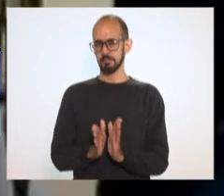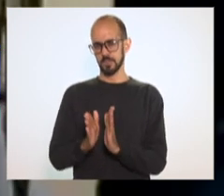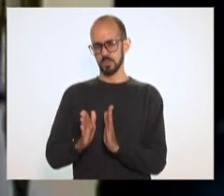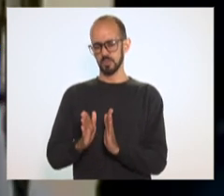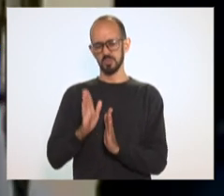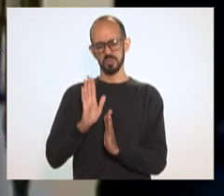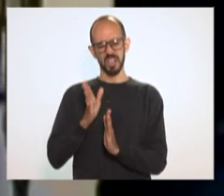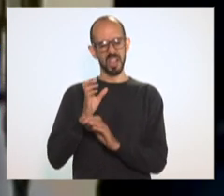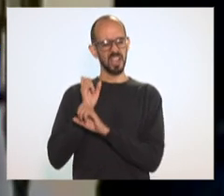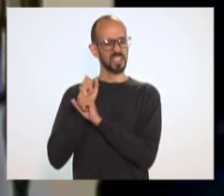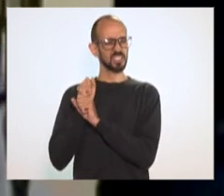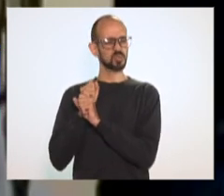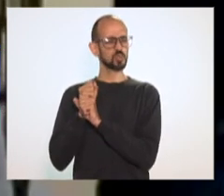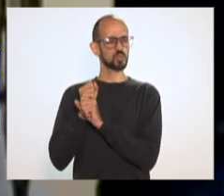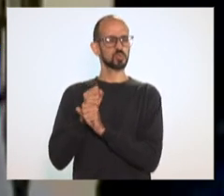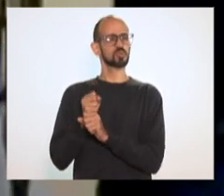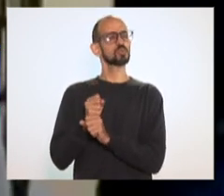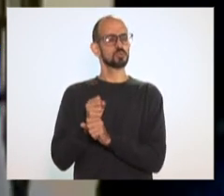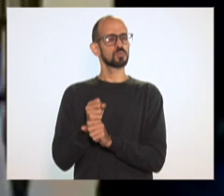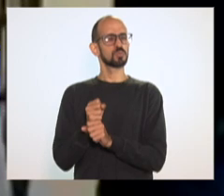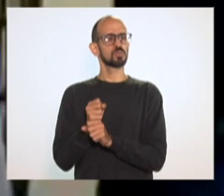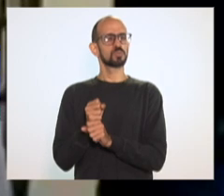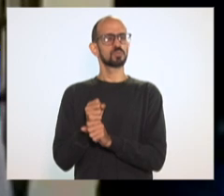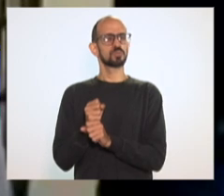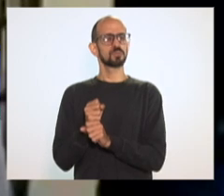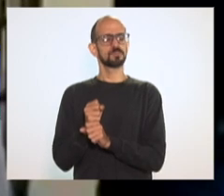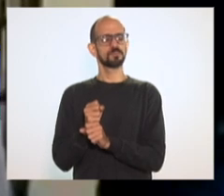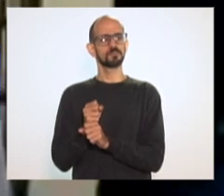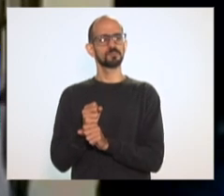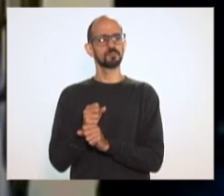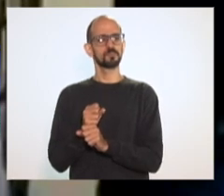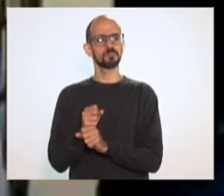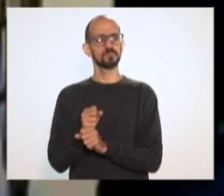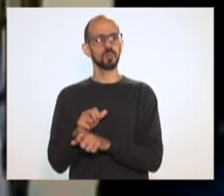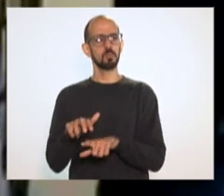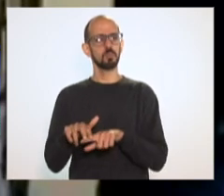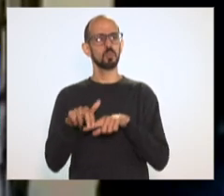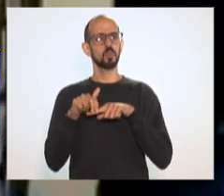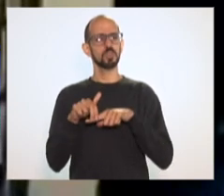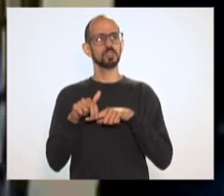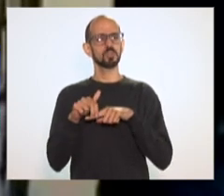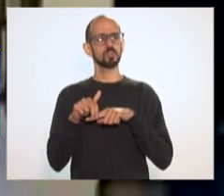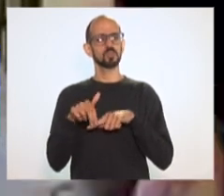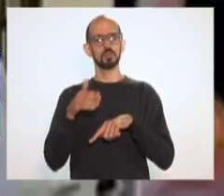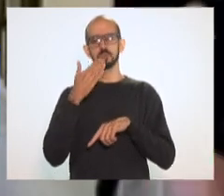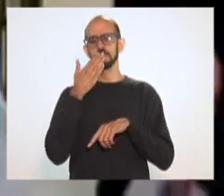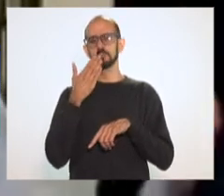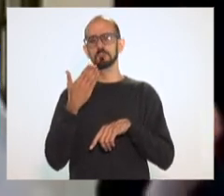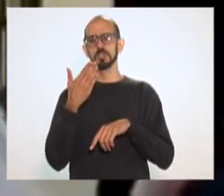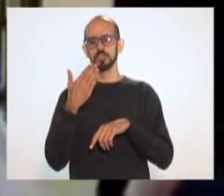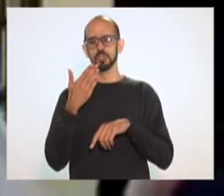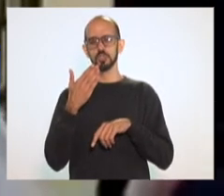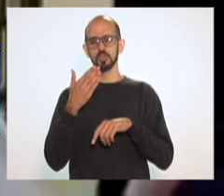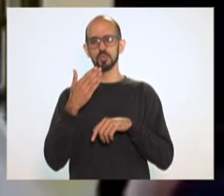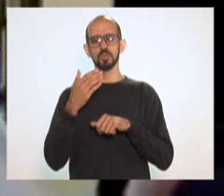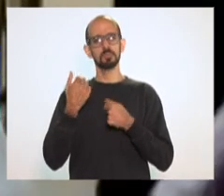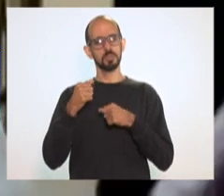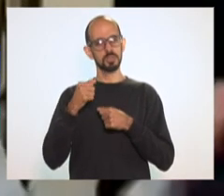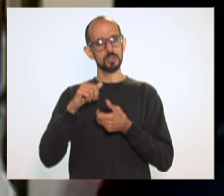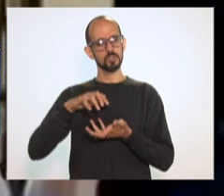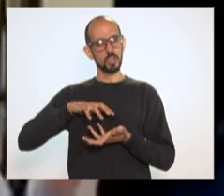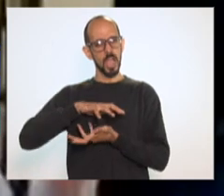vem exatamente a reivindicação de que reformas deverão